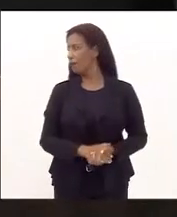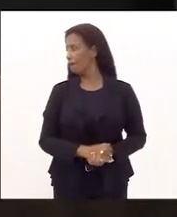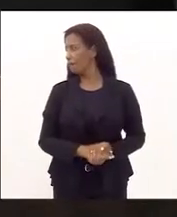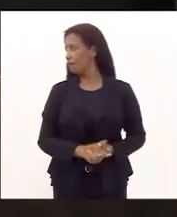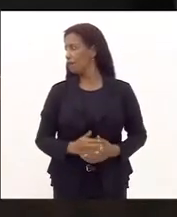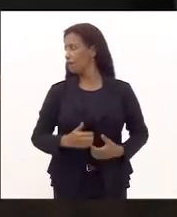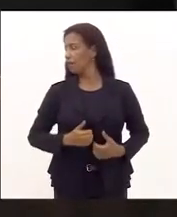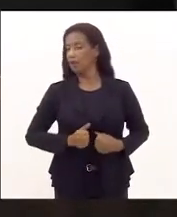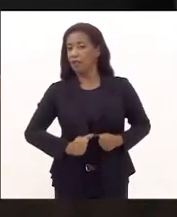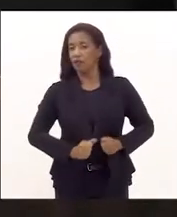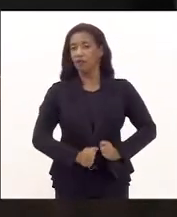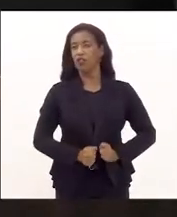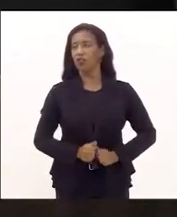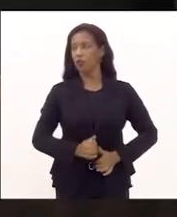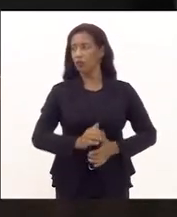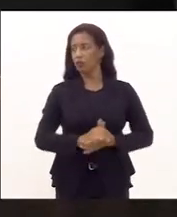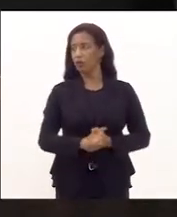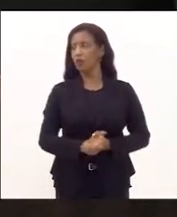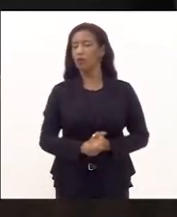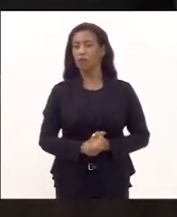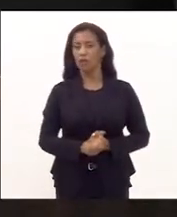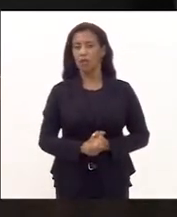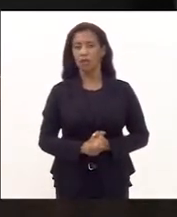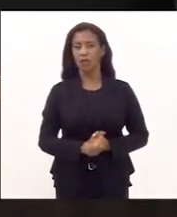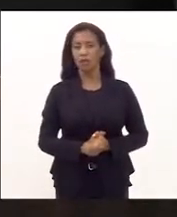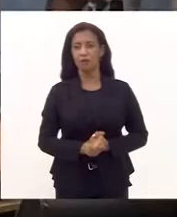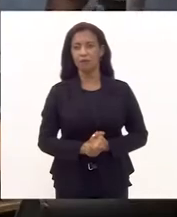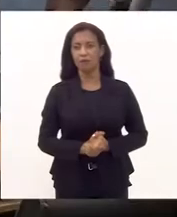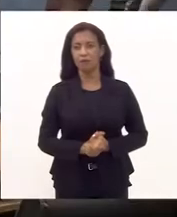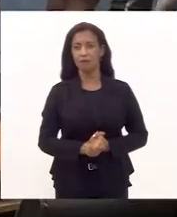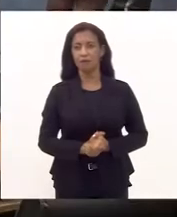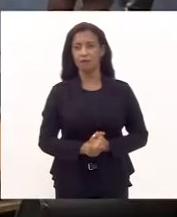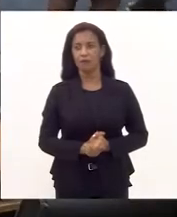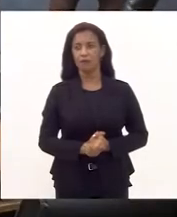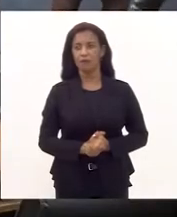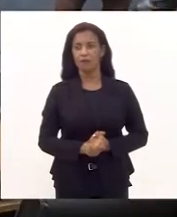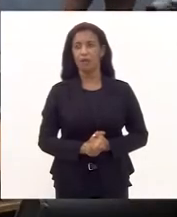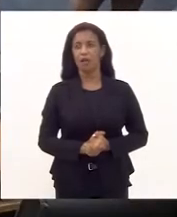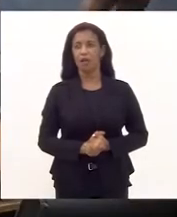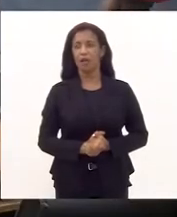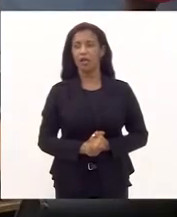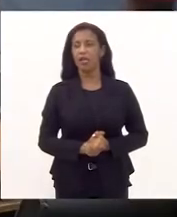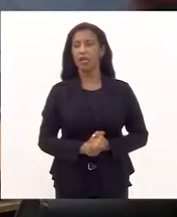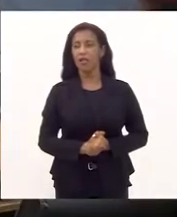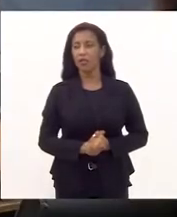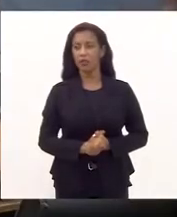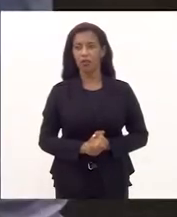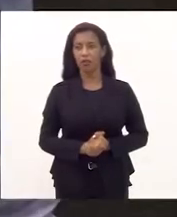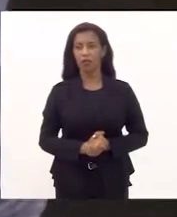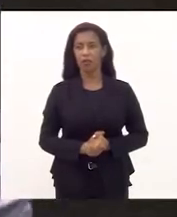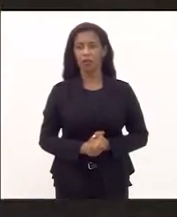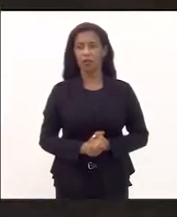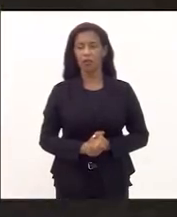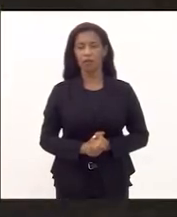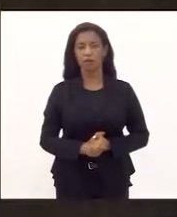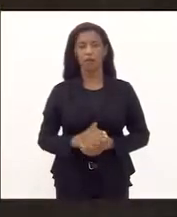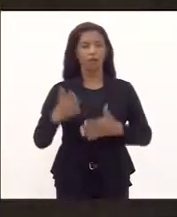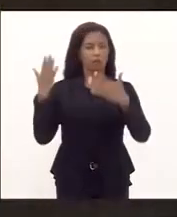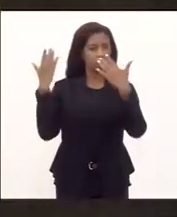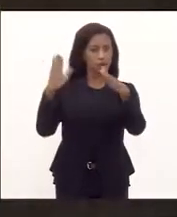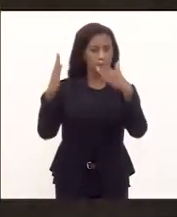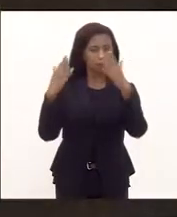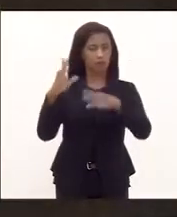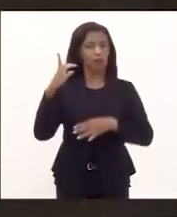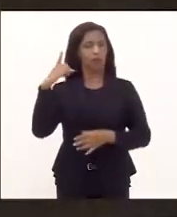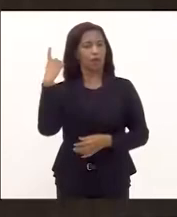projeto. Declaração de voto, deputada Mônica Francisco. É bem rapidinho, já tinha parabenizado a Dani pela